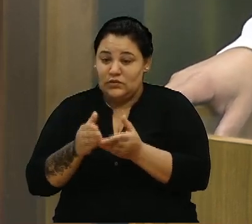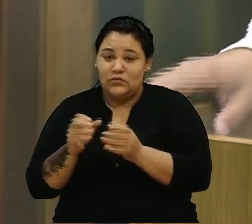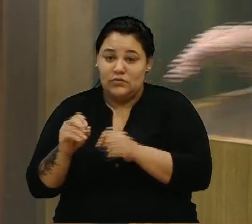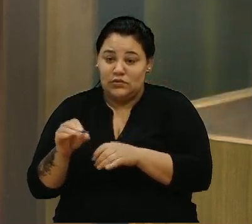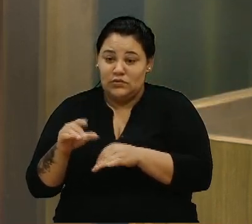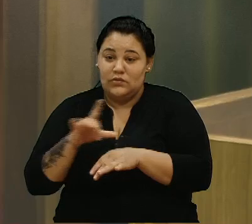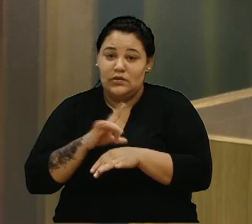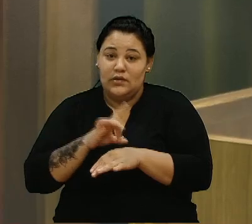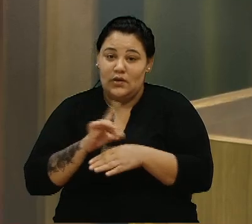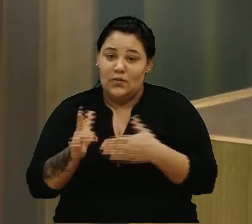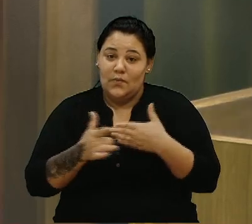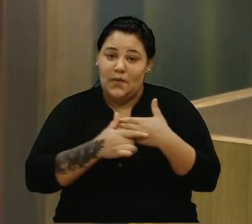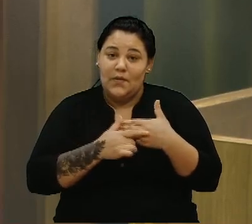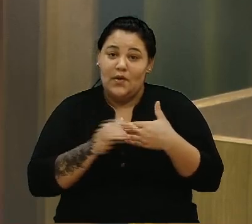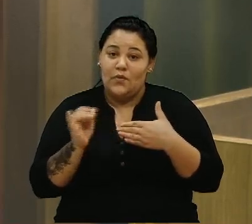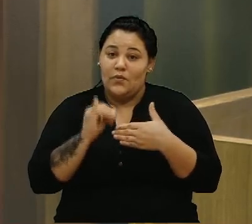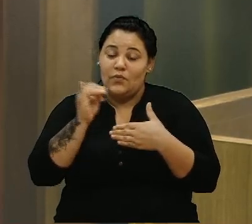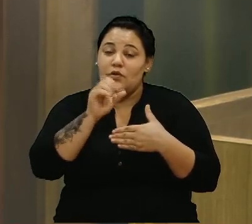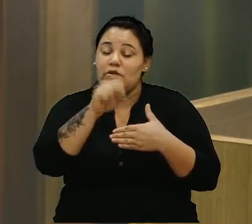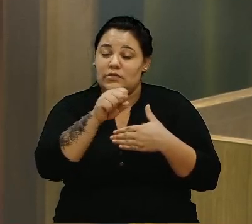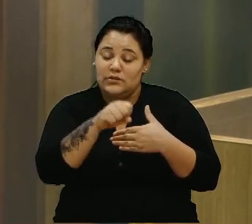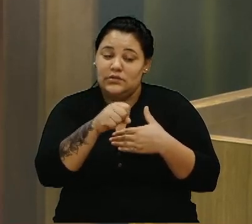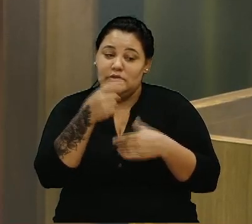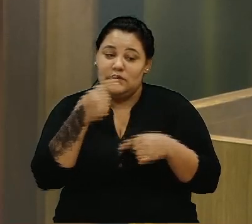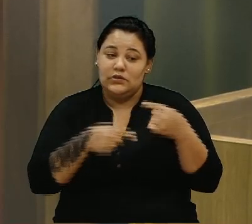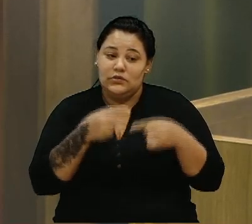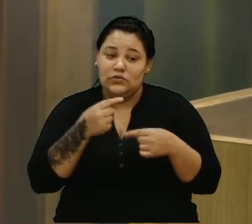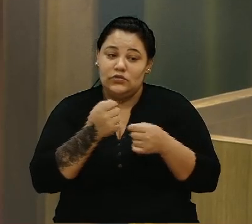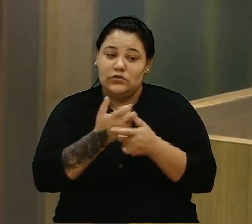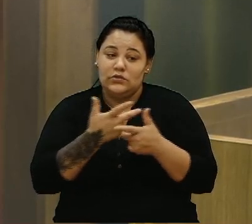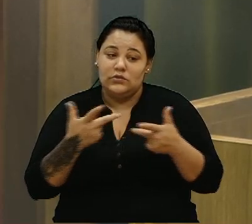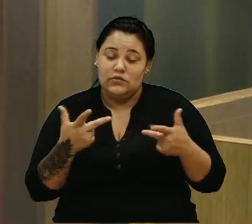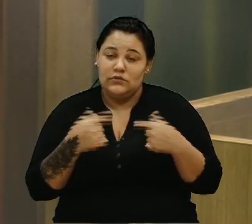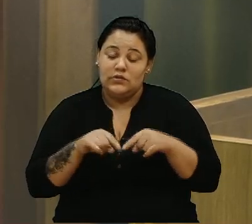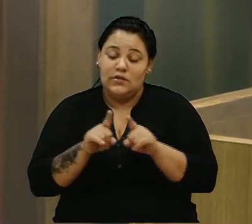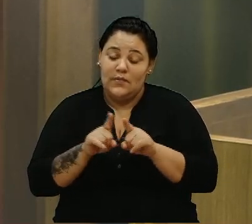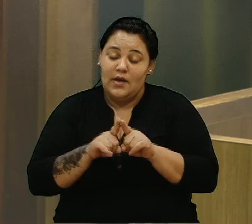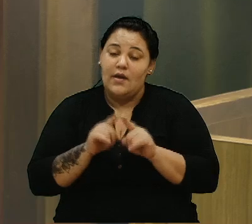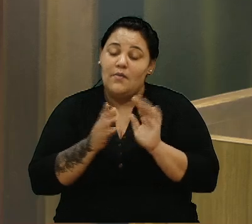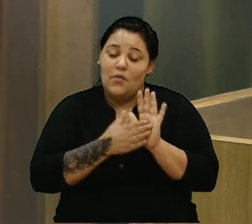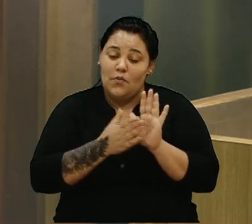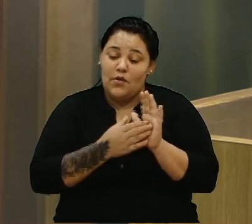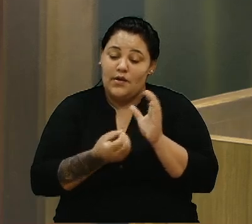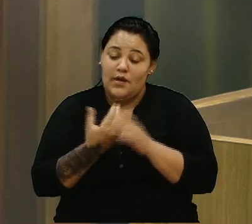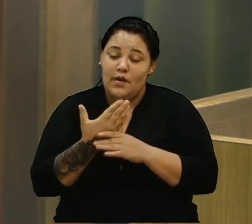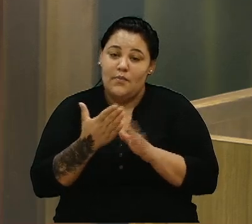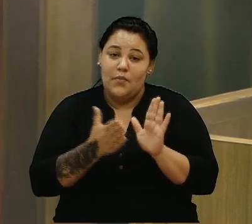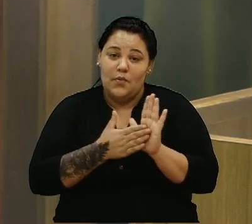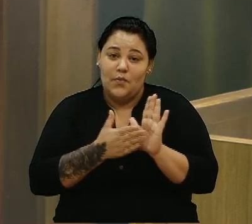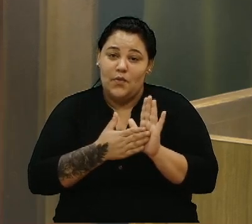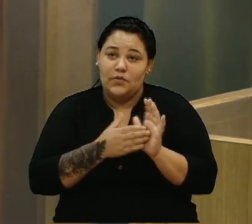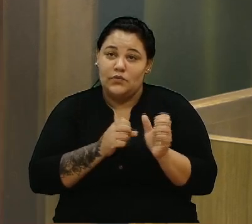tem uma função primordial em estar discutindo, pautando e propondo alternativas para